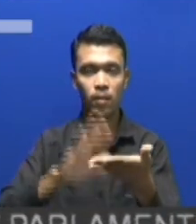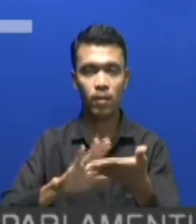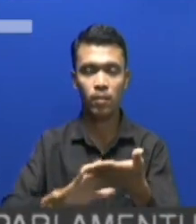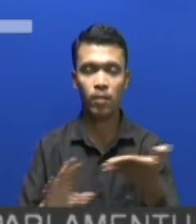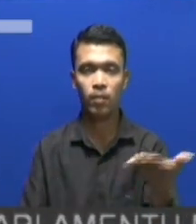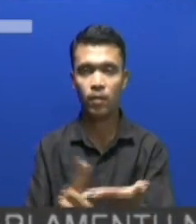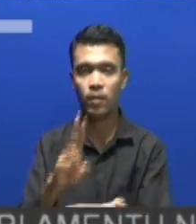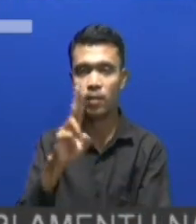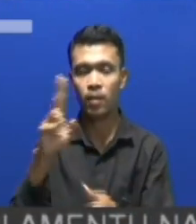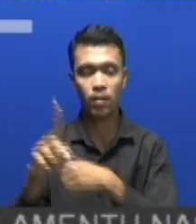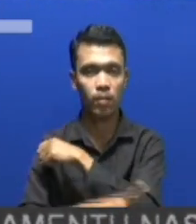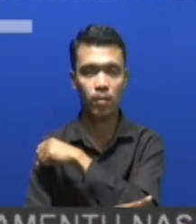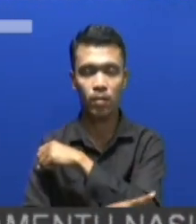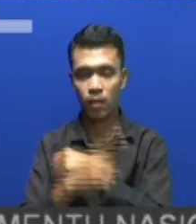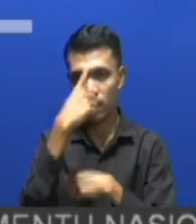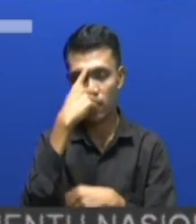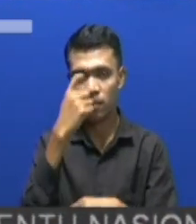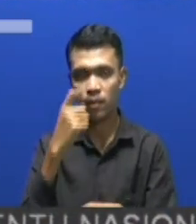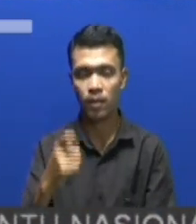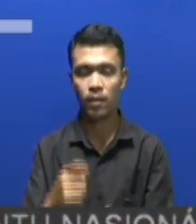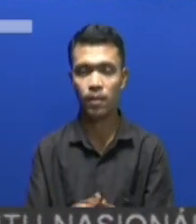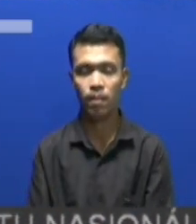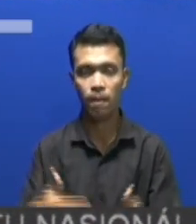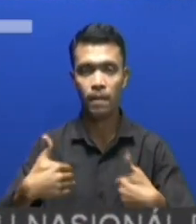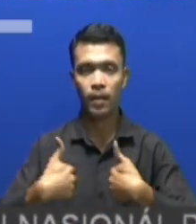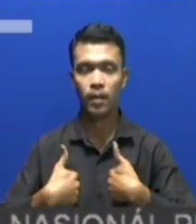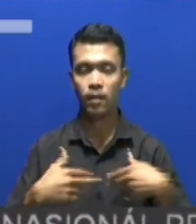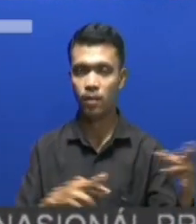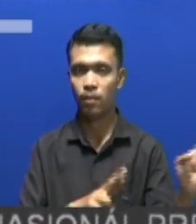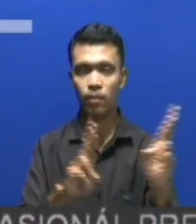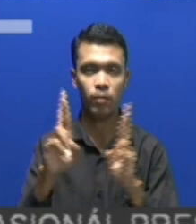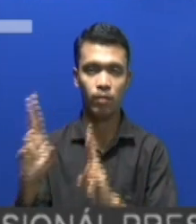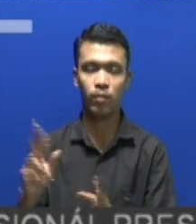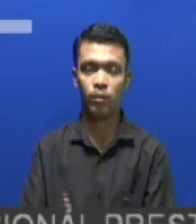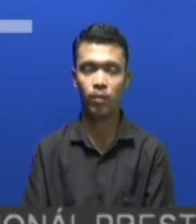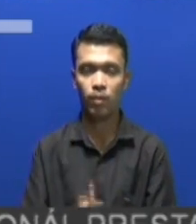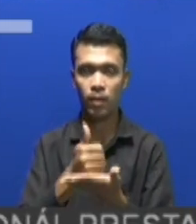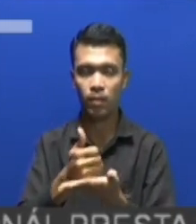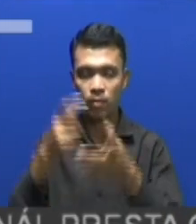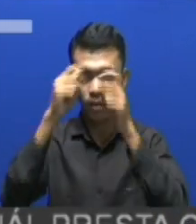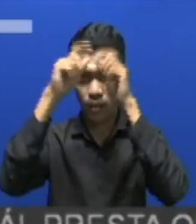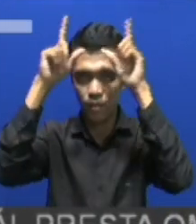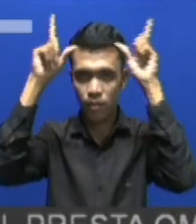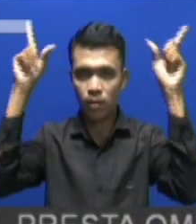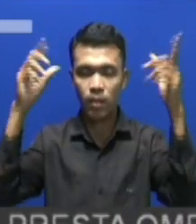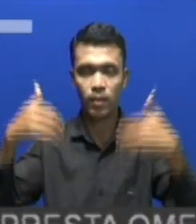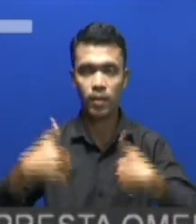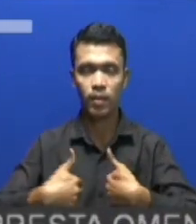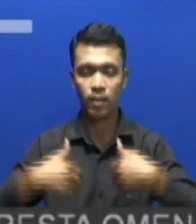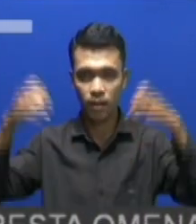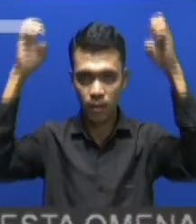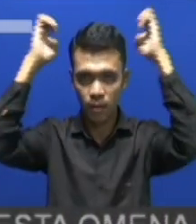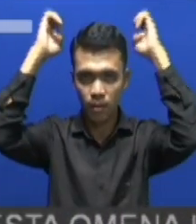Portugal, também na Câmara Municipal Coimbra, e a prontidão a tua apoio Timor-Leste e a setor